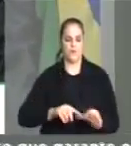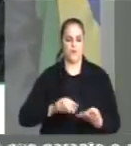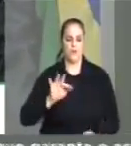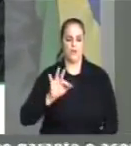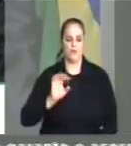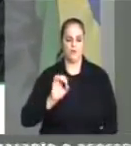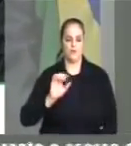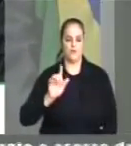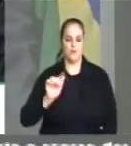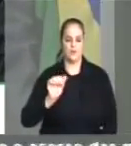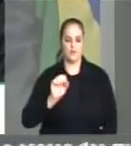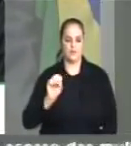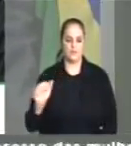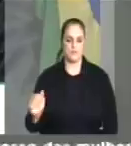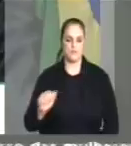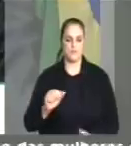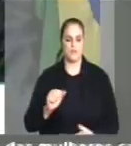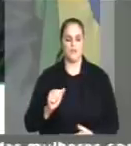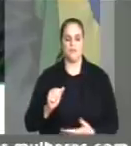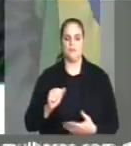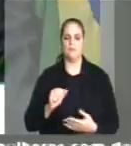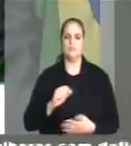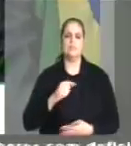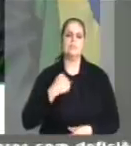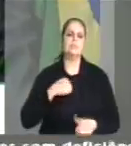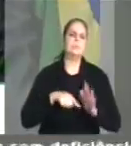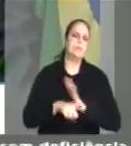Fogaça, o que seria